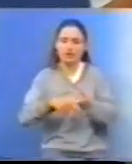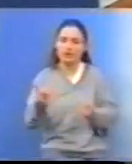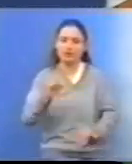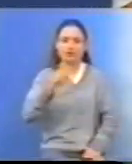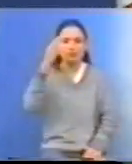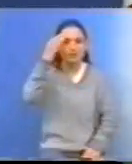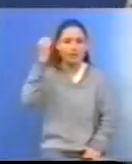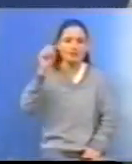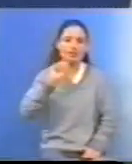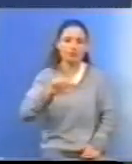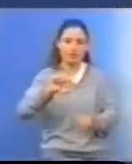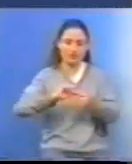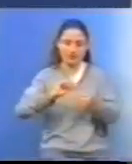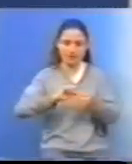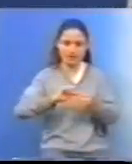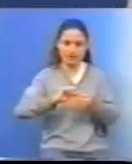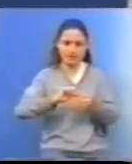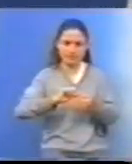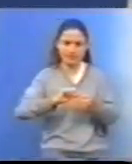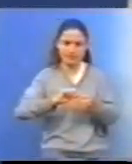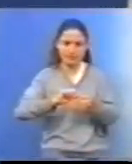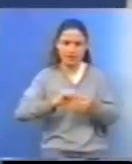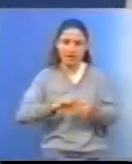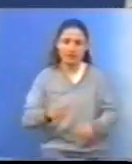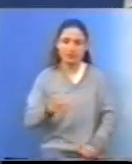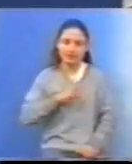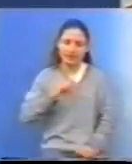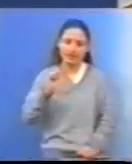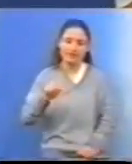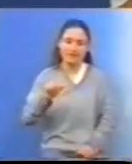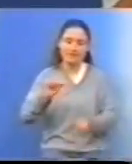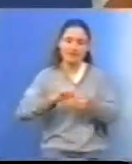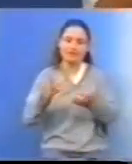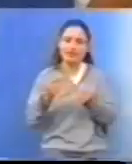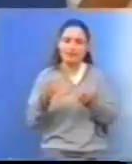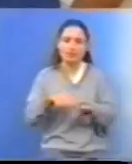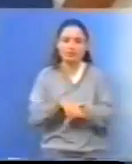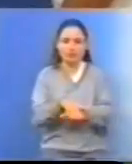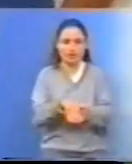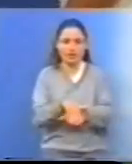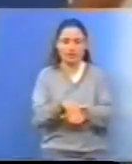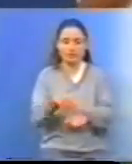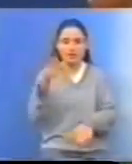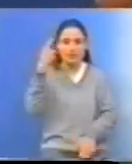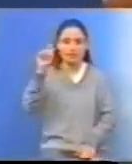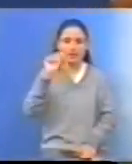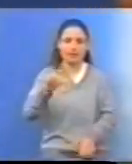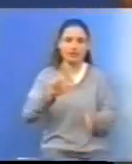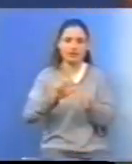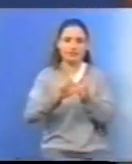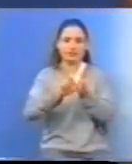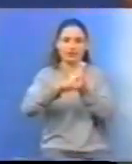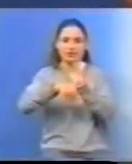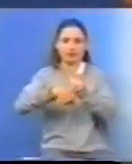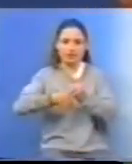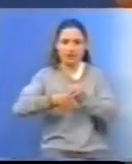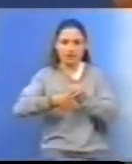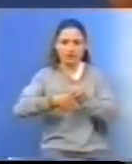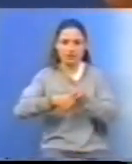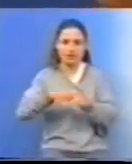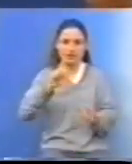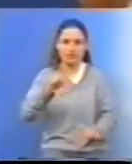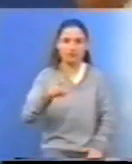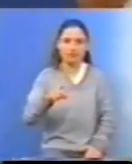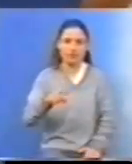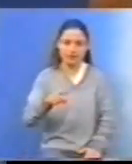lá e... O que a gente escuta falar, e se você pode, se você está rindo, eu imagino um pouquinho de nervoso, que